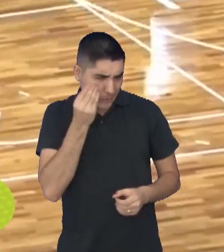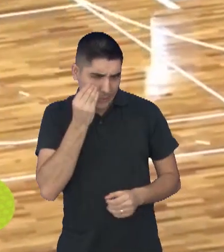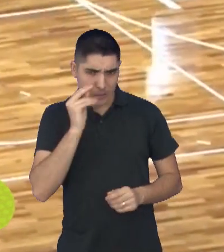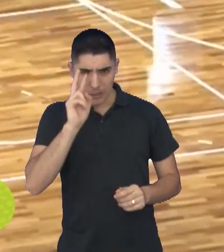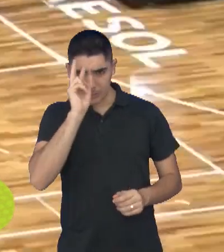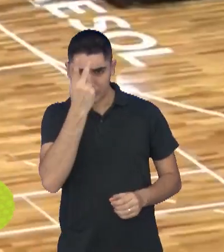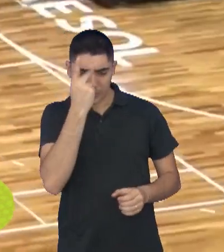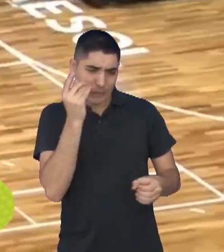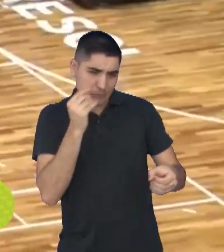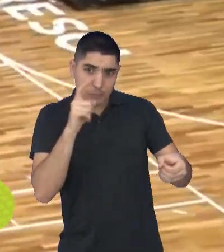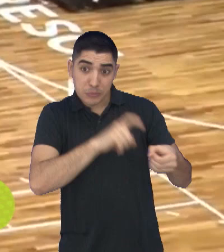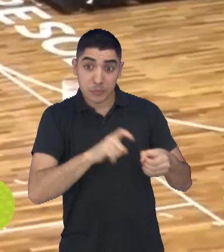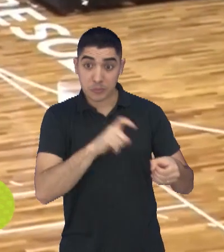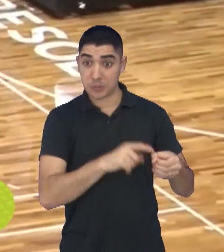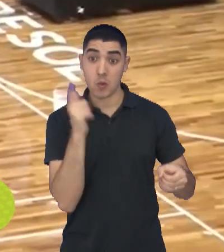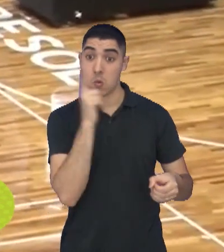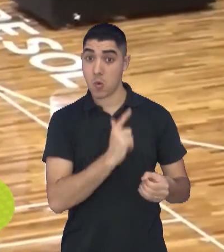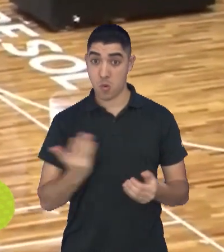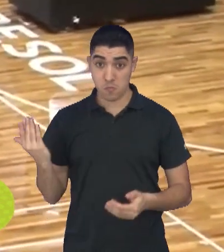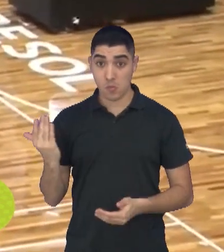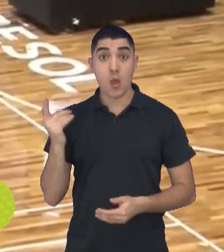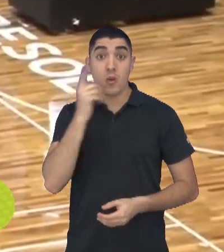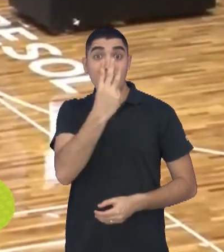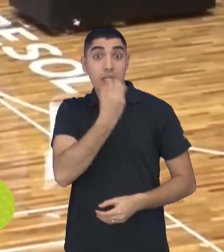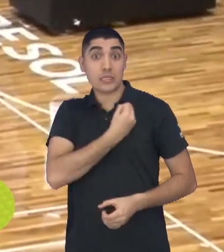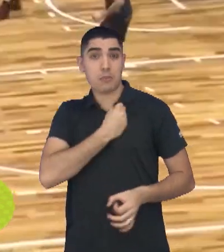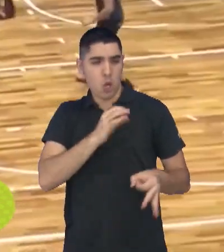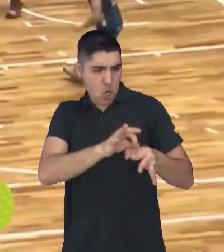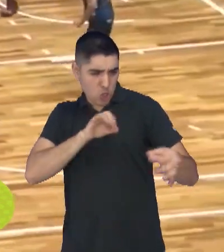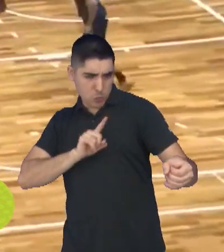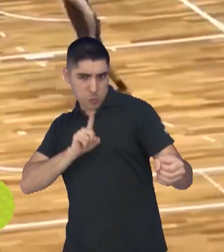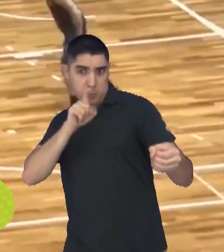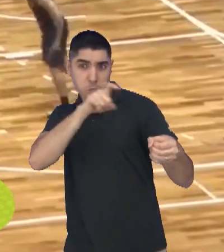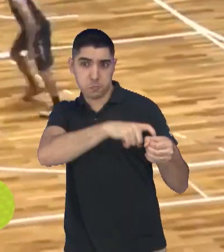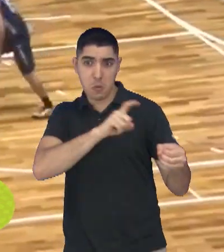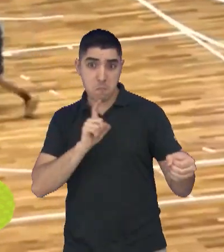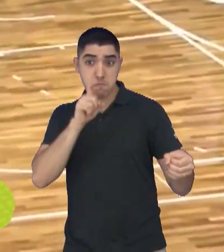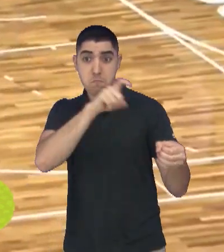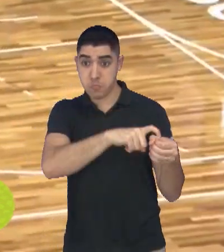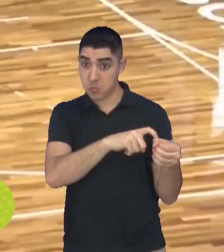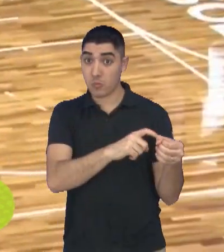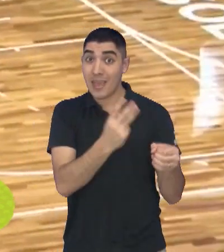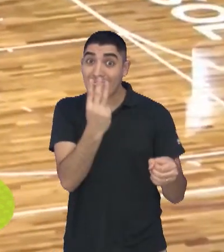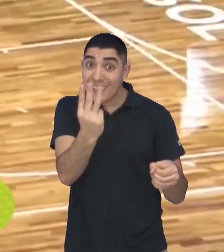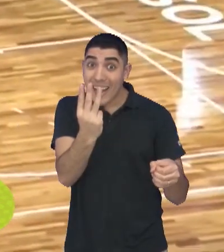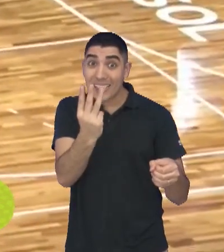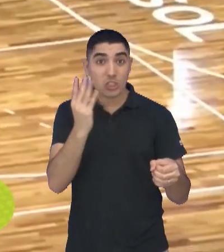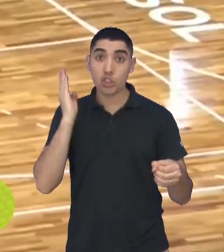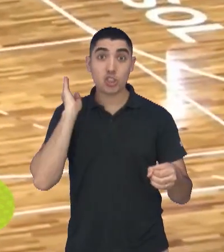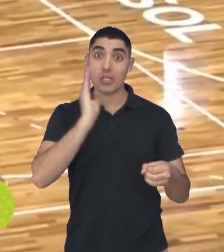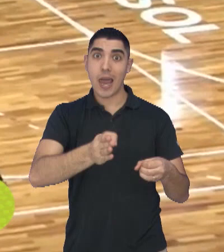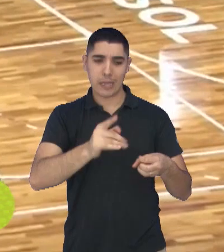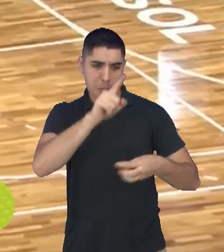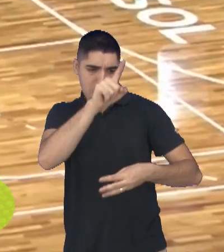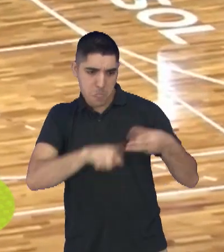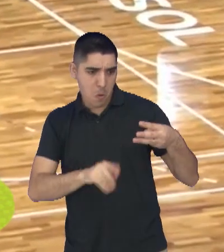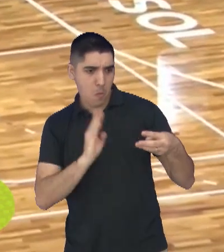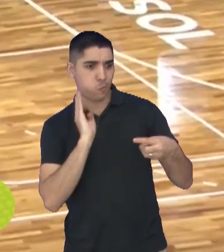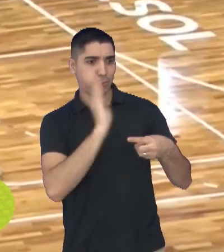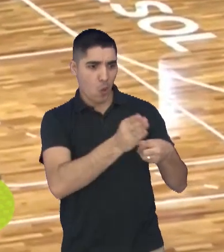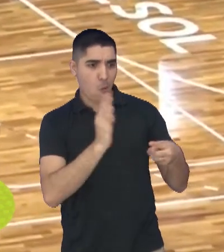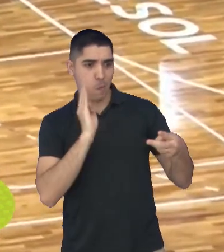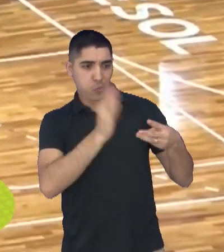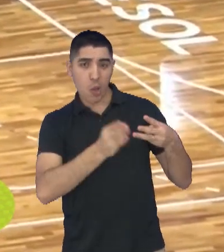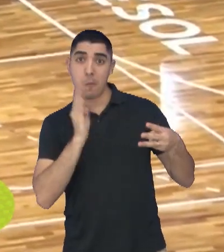terceiro período, principalmente com as bolas de 3. Foram 3 praticamente em sequência que deixaram o São José